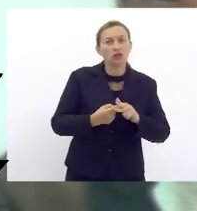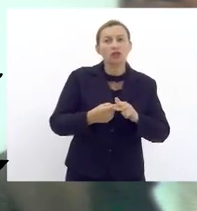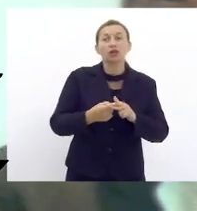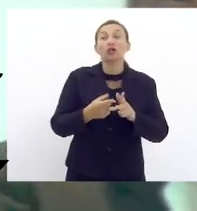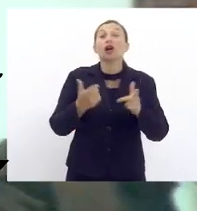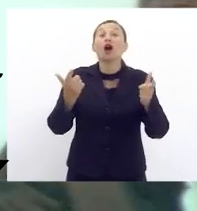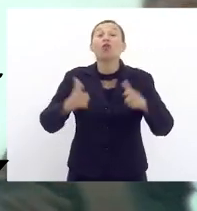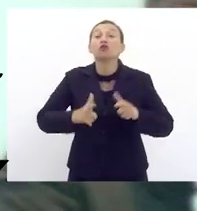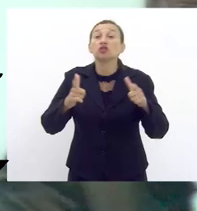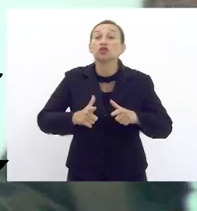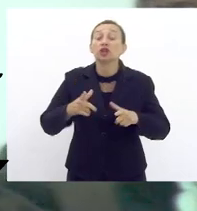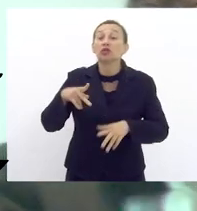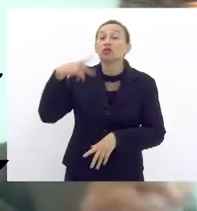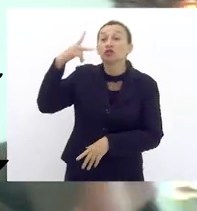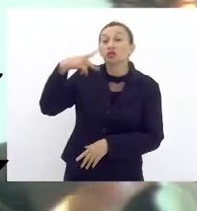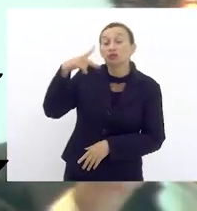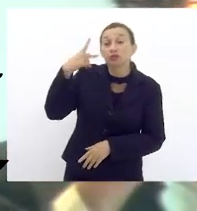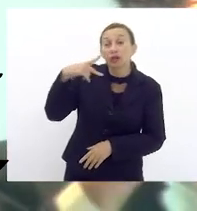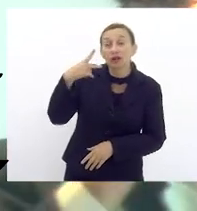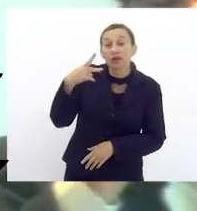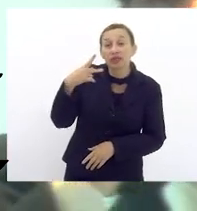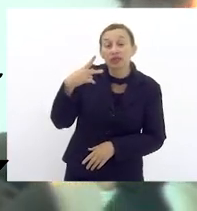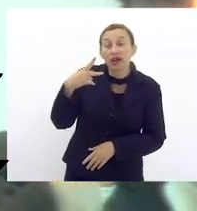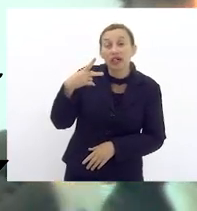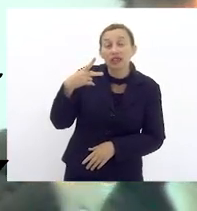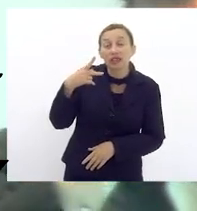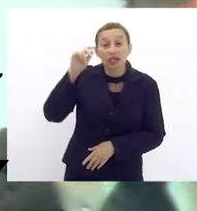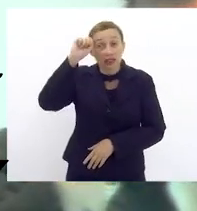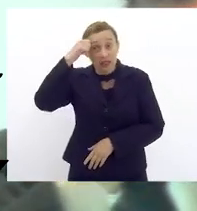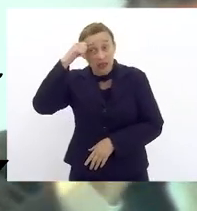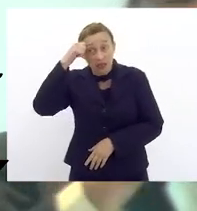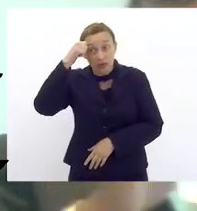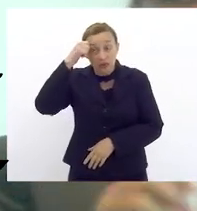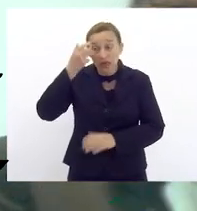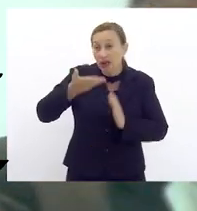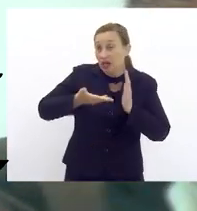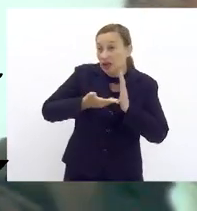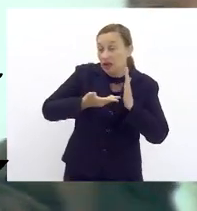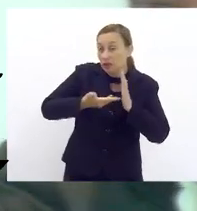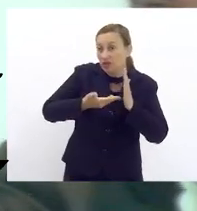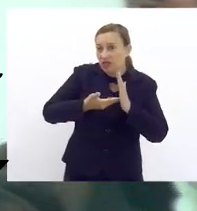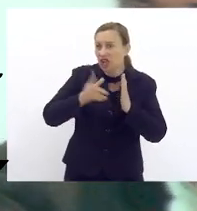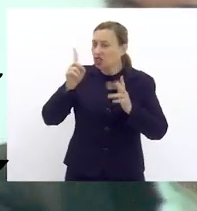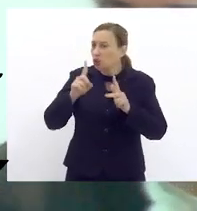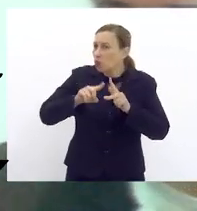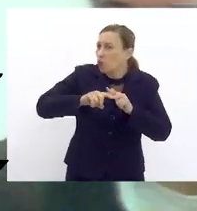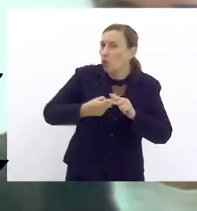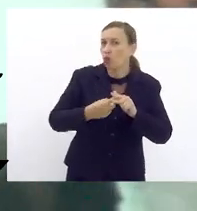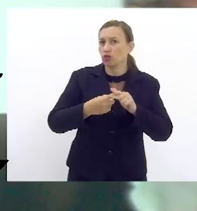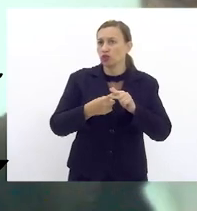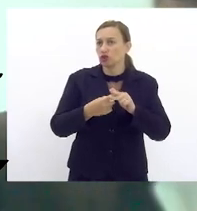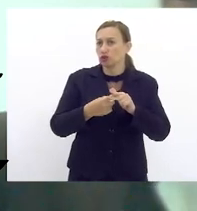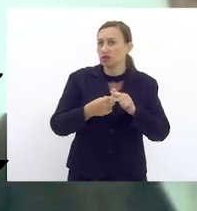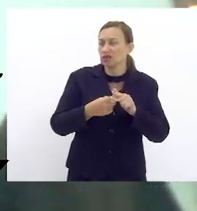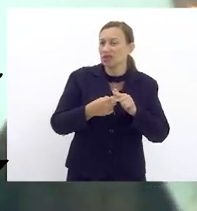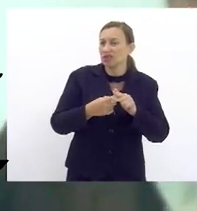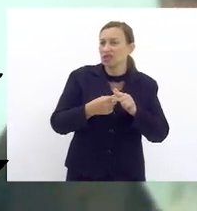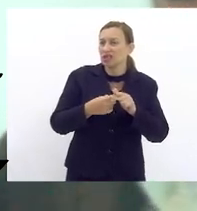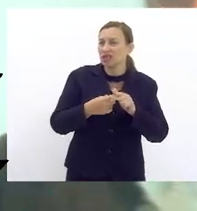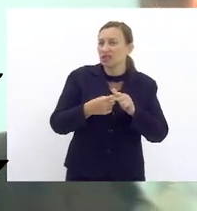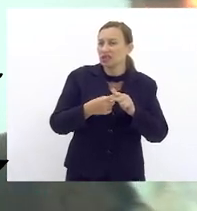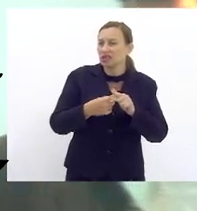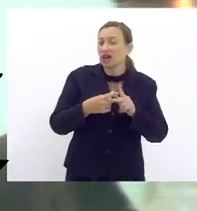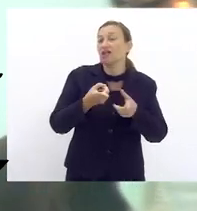parlamentares negros e de esquerda da câmara federal que não corrige essa